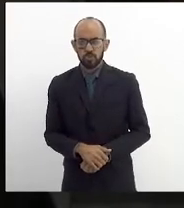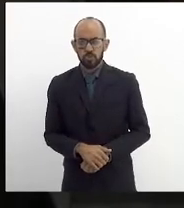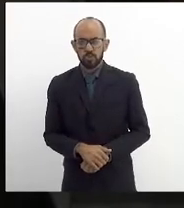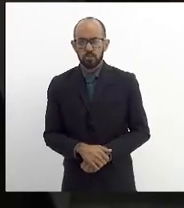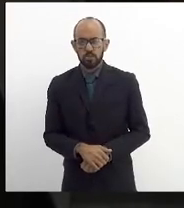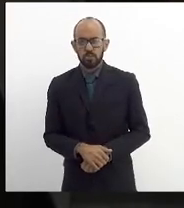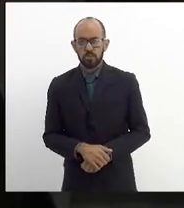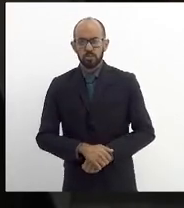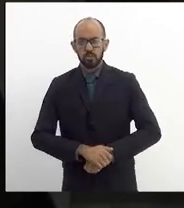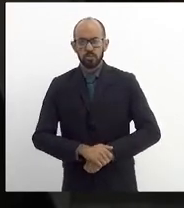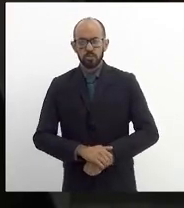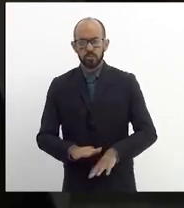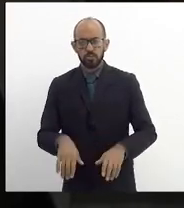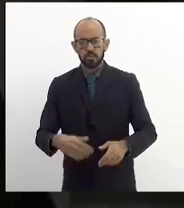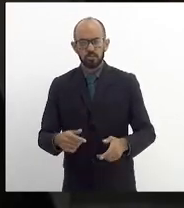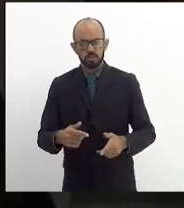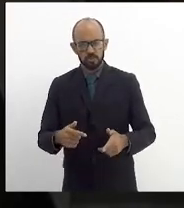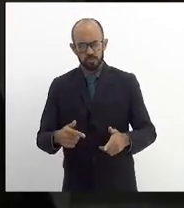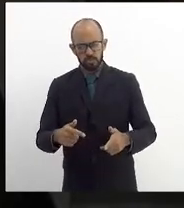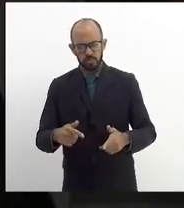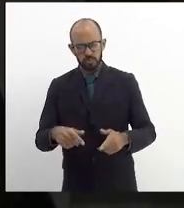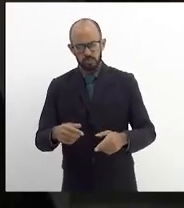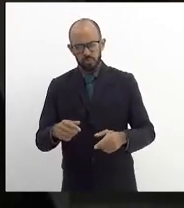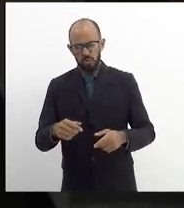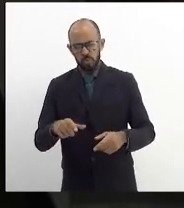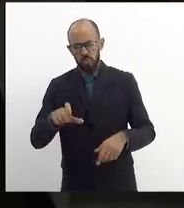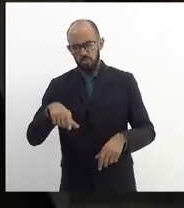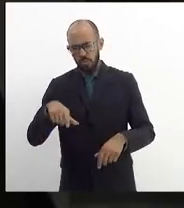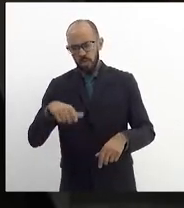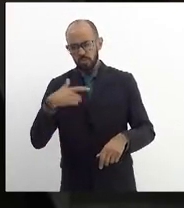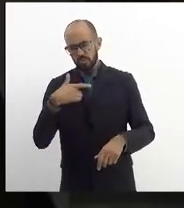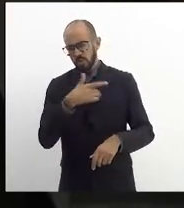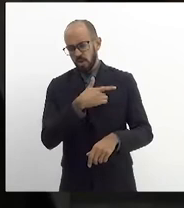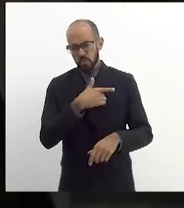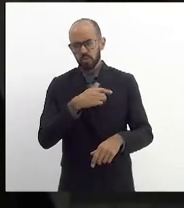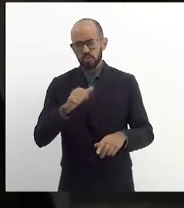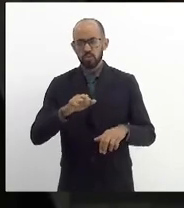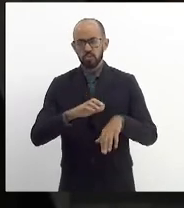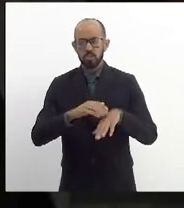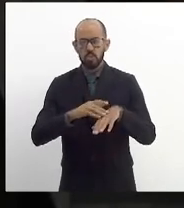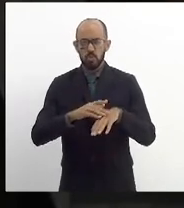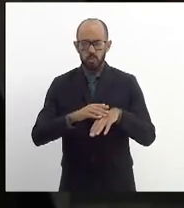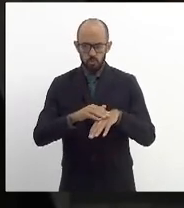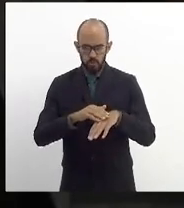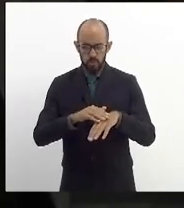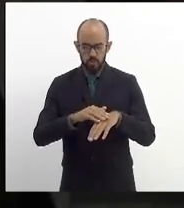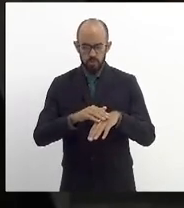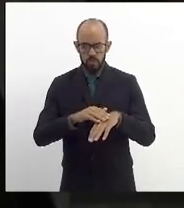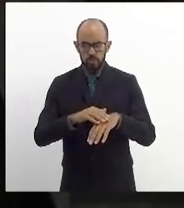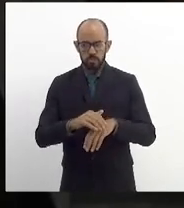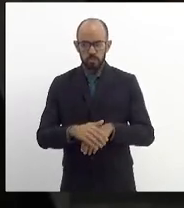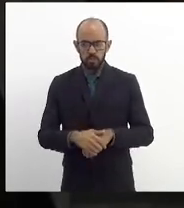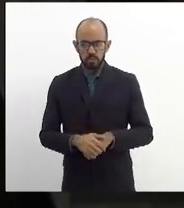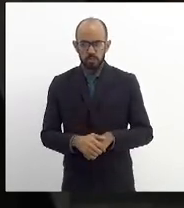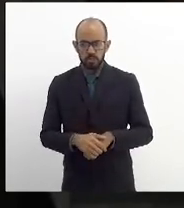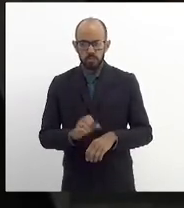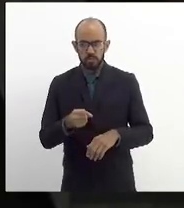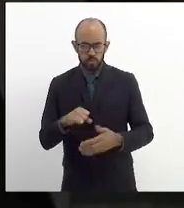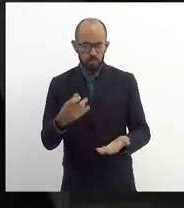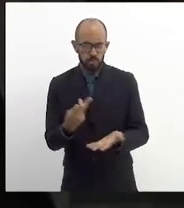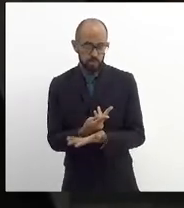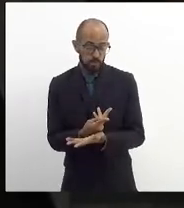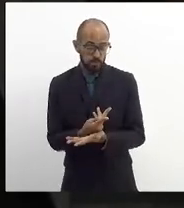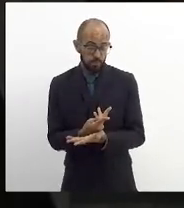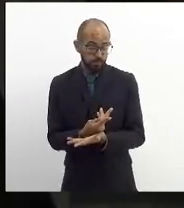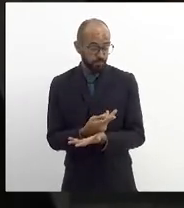da aplicação do seu plano de saúde numa doença dessa extraordinária a